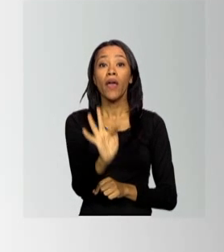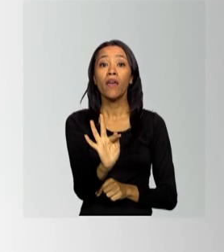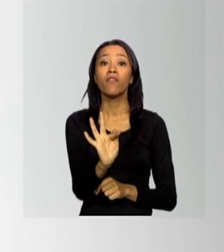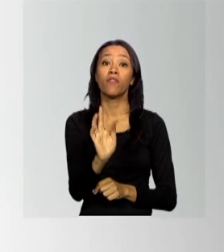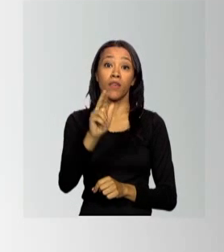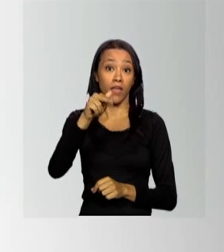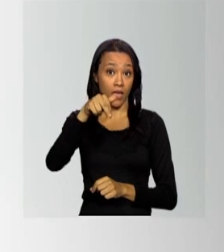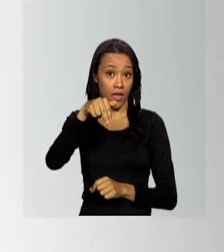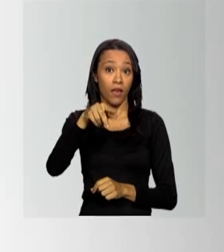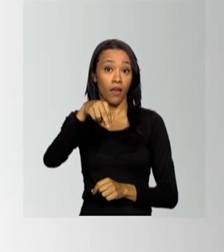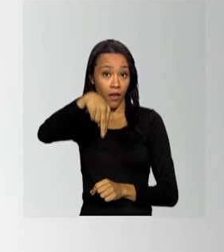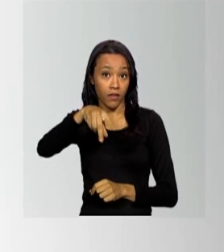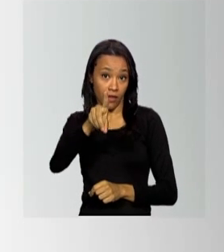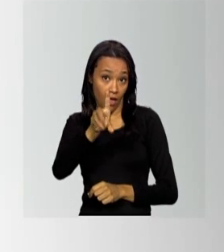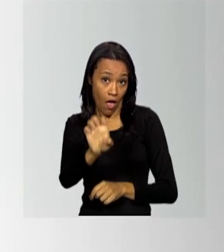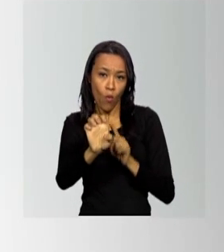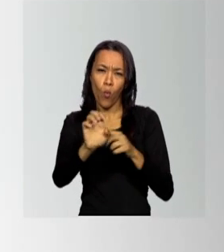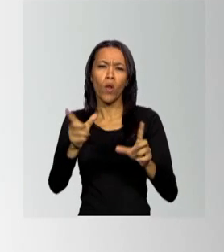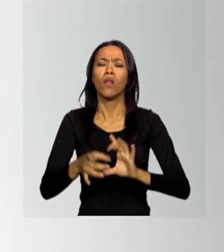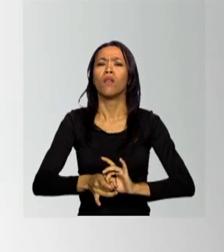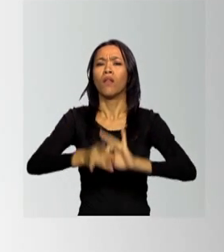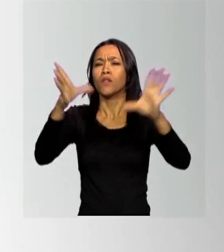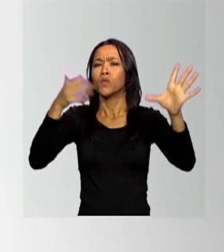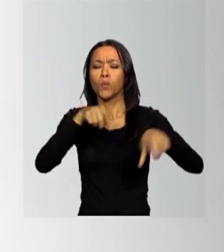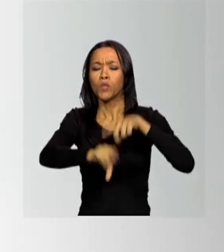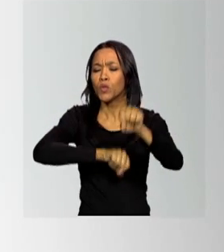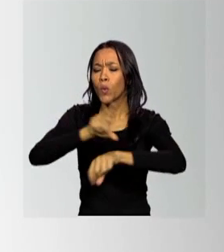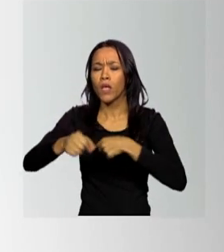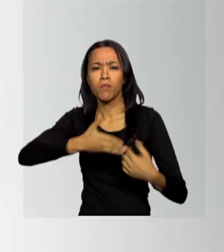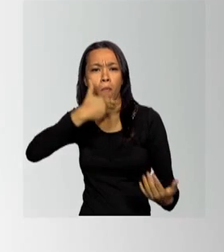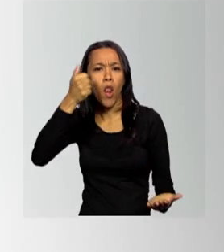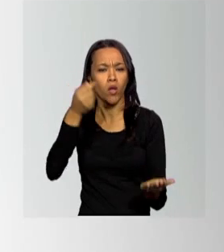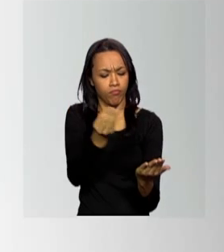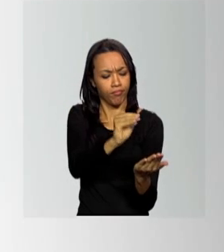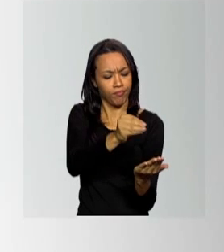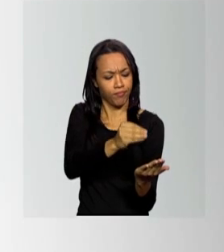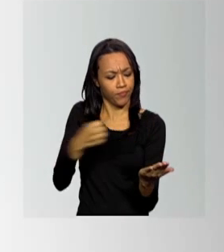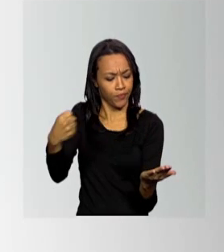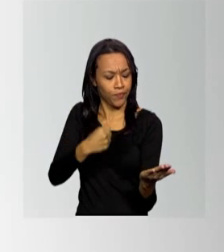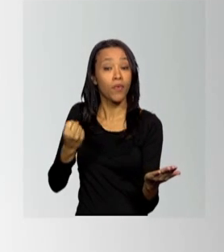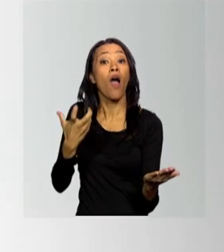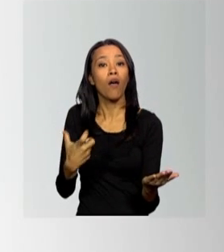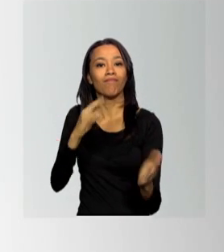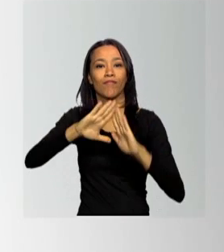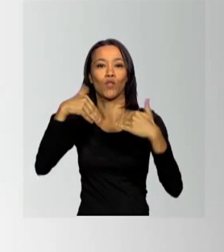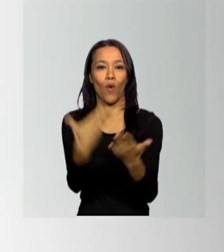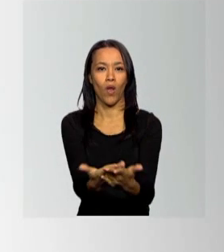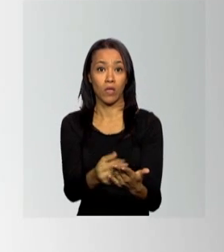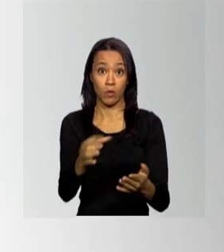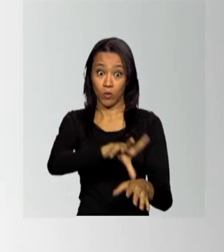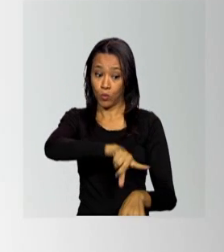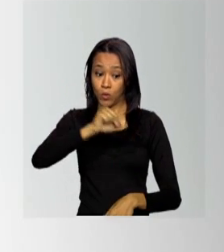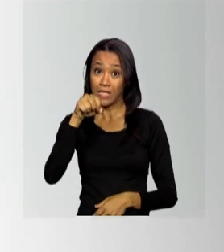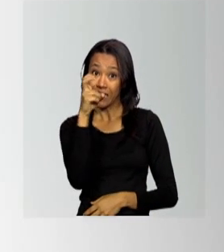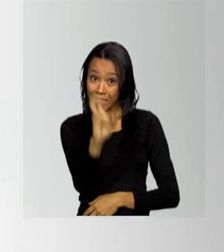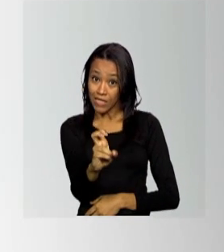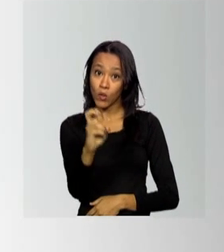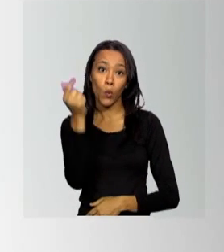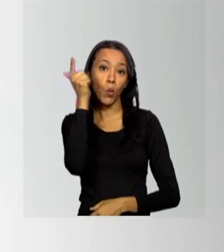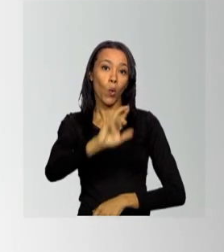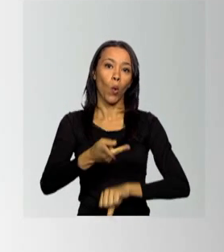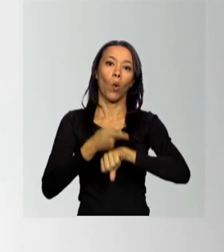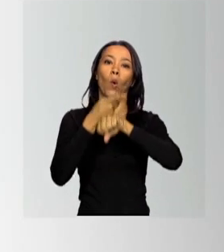Educação, FNDE, lançou o concurso Melhores Receitas da Alimentação Escolar. Os 5 vencedores da etapa